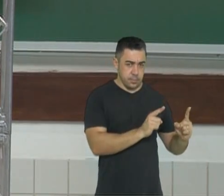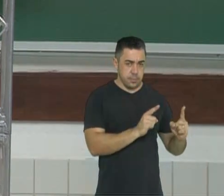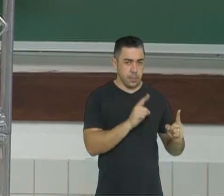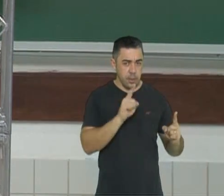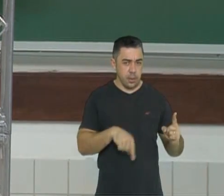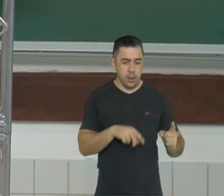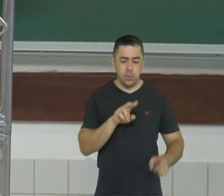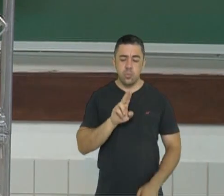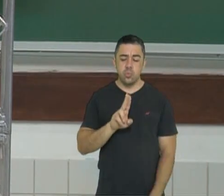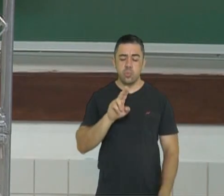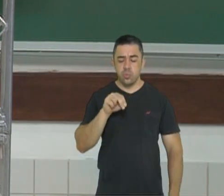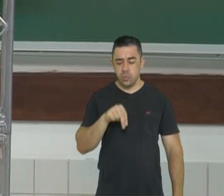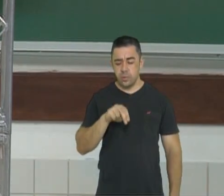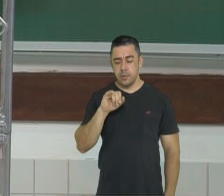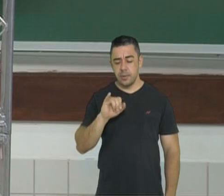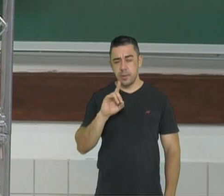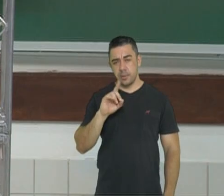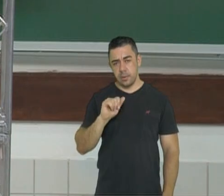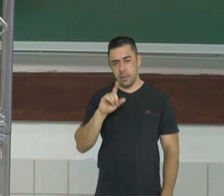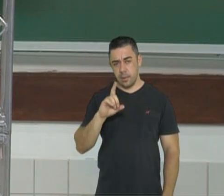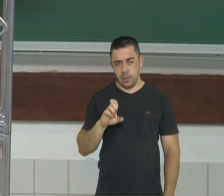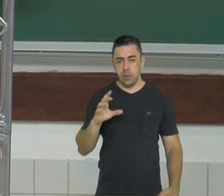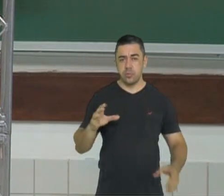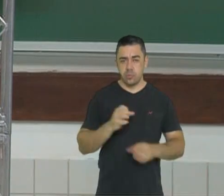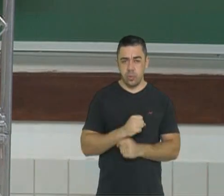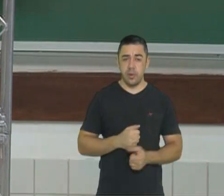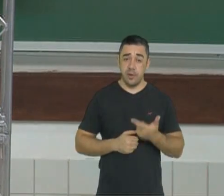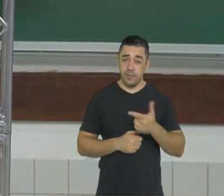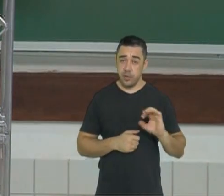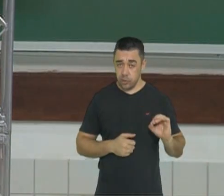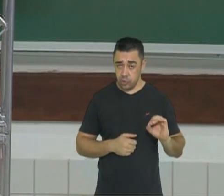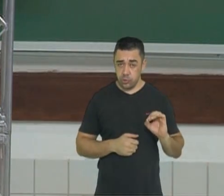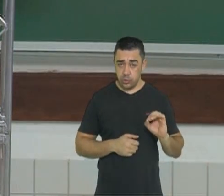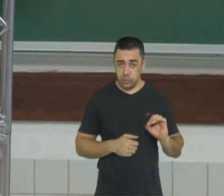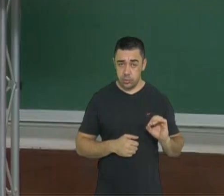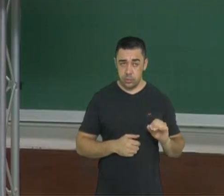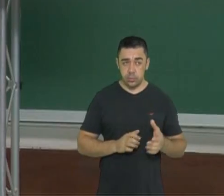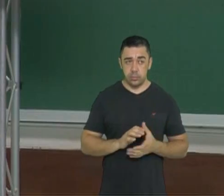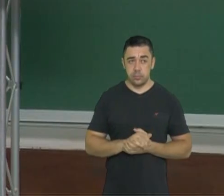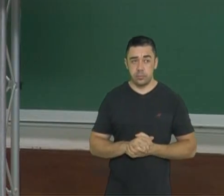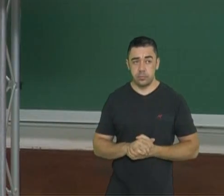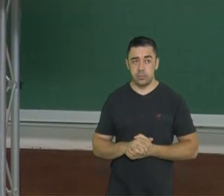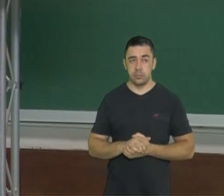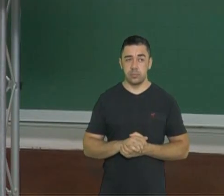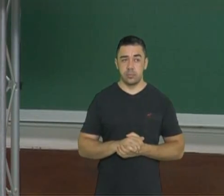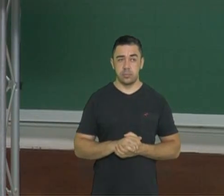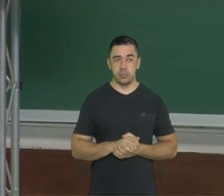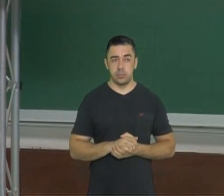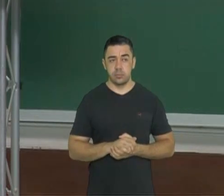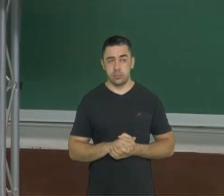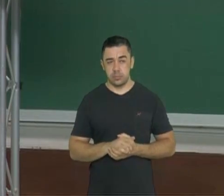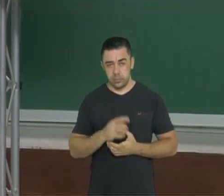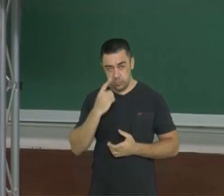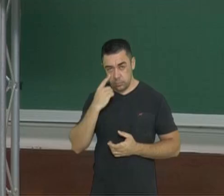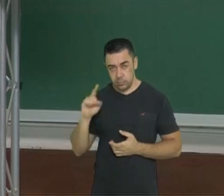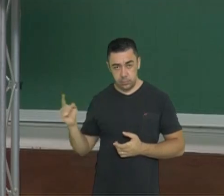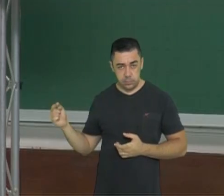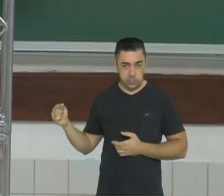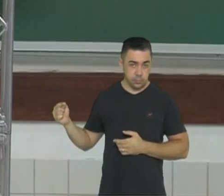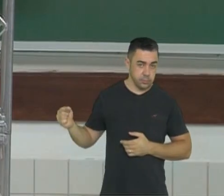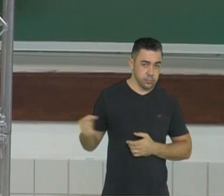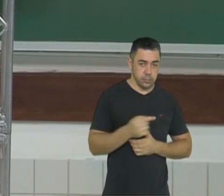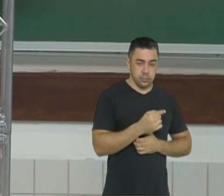nessa conta de um vai dar porque eu contei de cinco em cinco né mas ó um dois três quatro